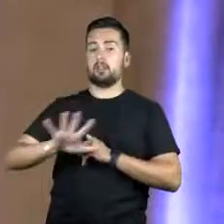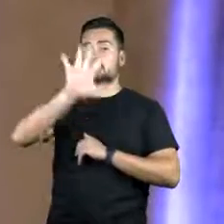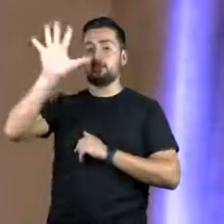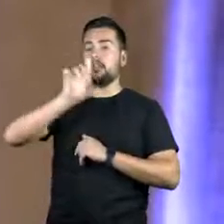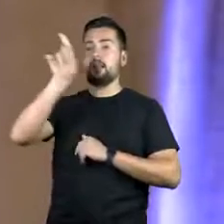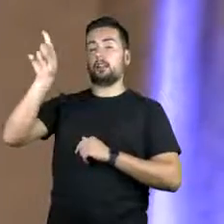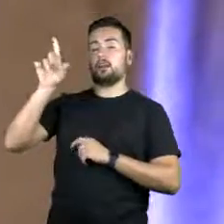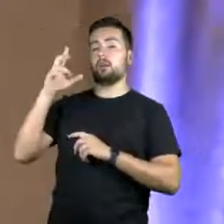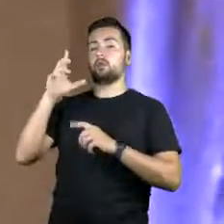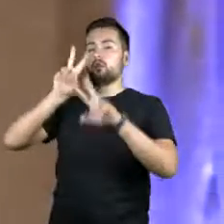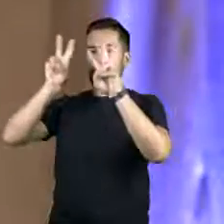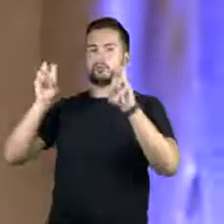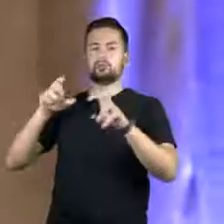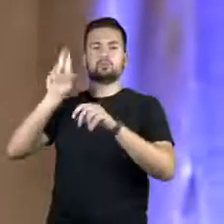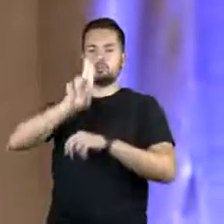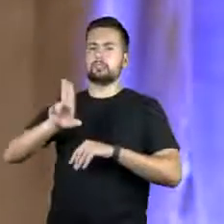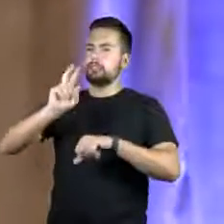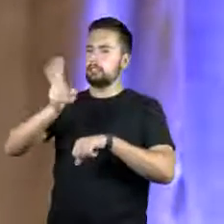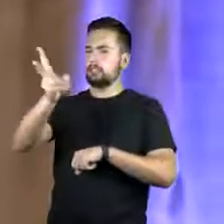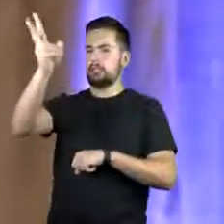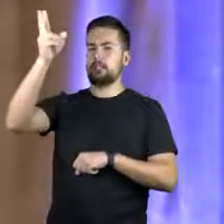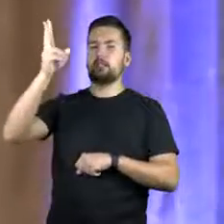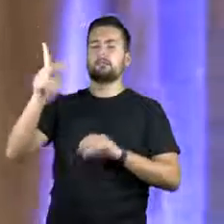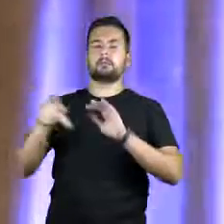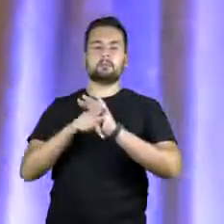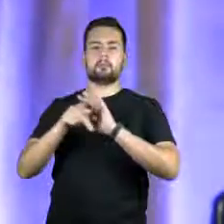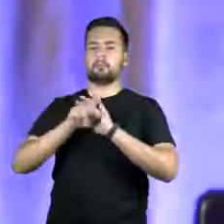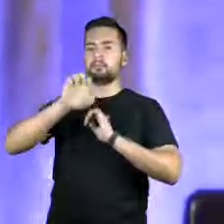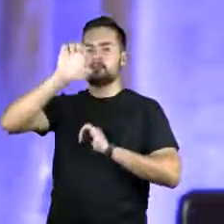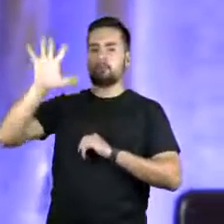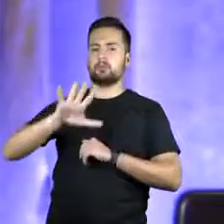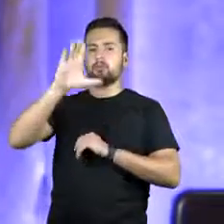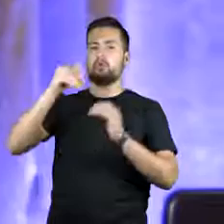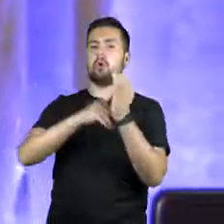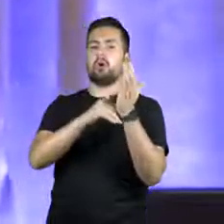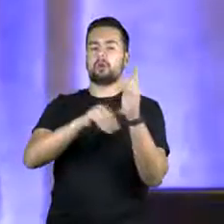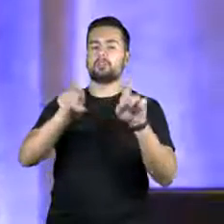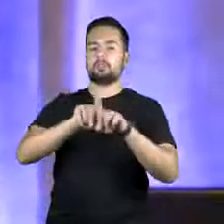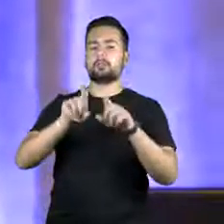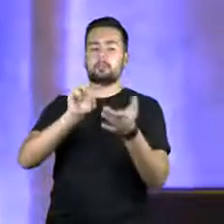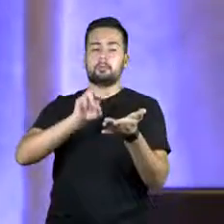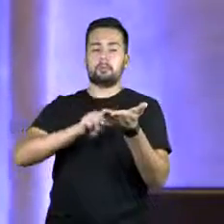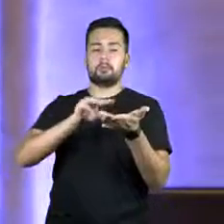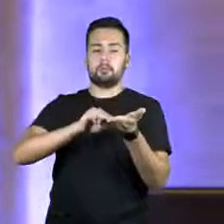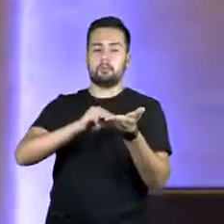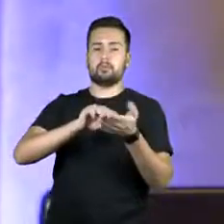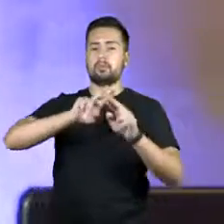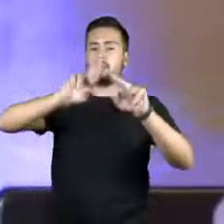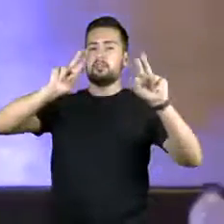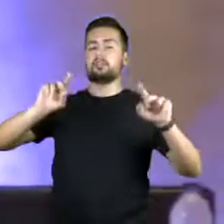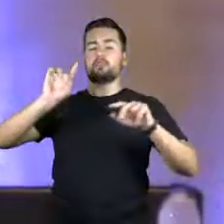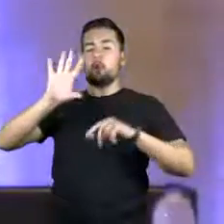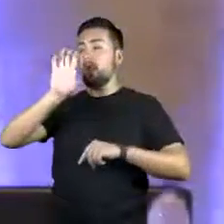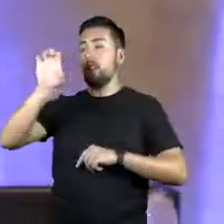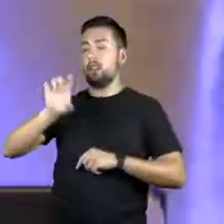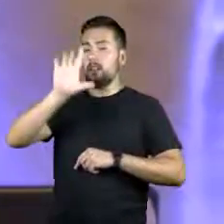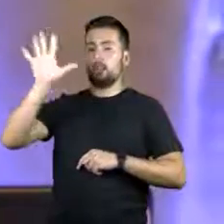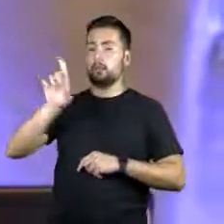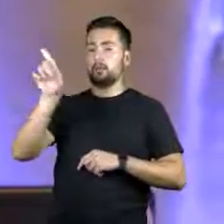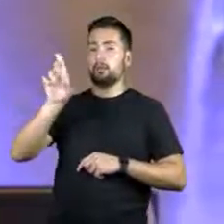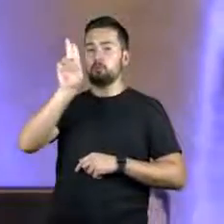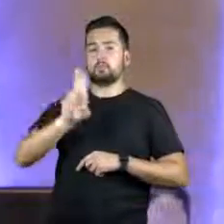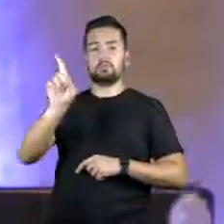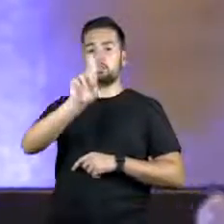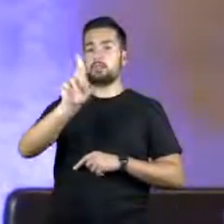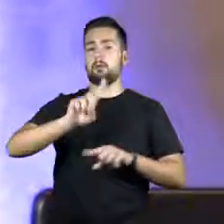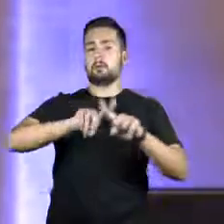assunto frequente, trabalhado pelo Eurocódigo e por muitas metodologias que não só são trabalhadas na Europa, tá? Dentro do software,